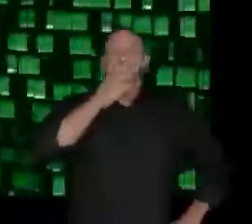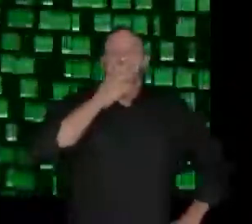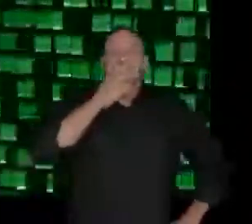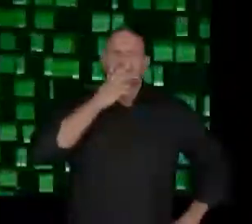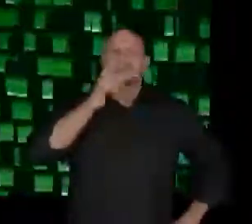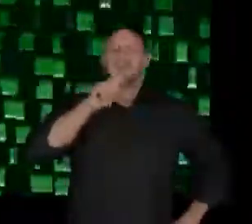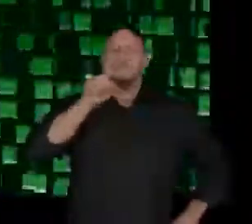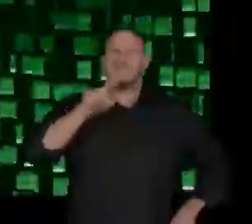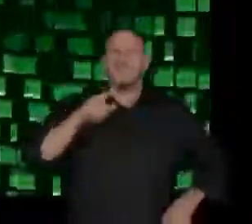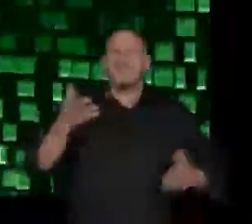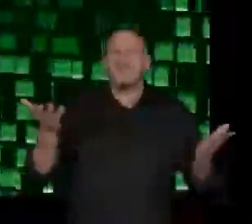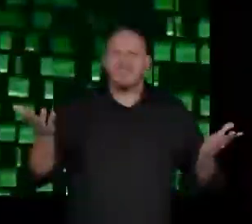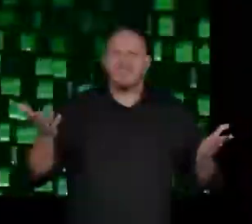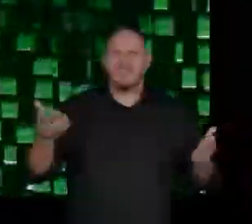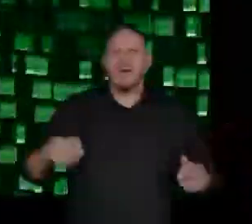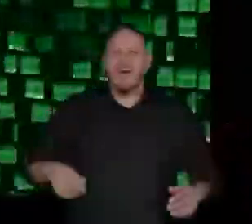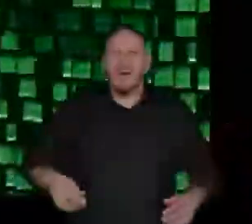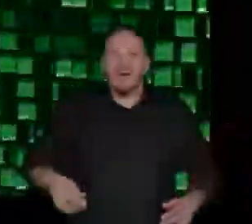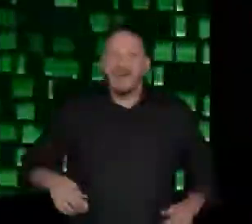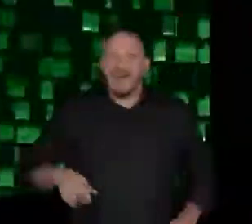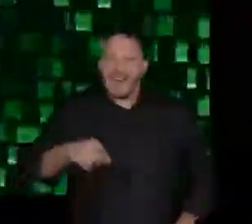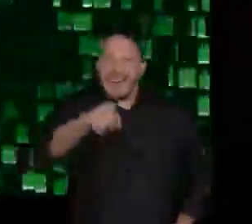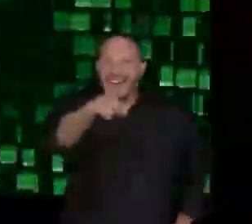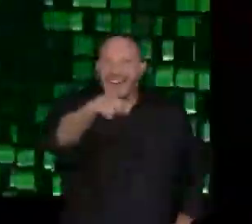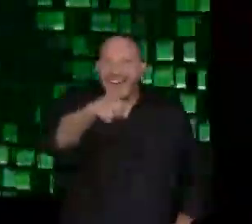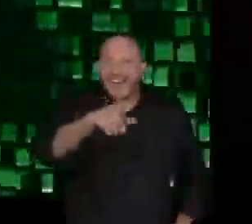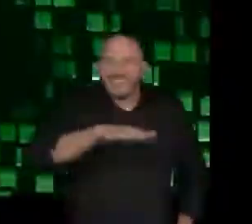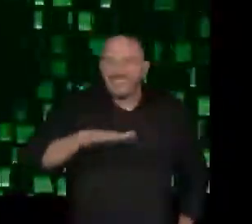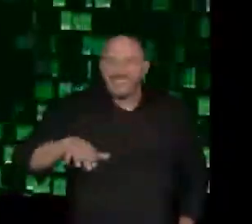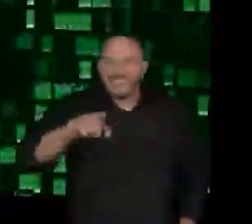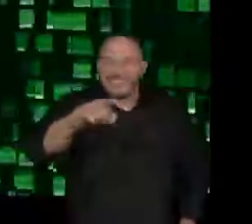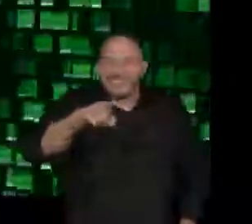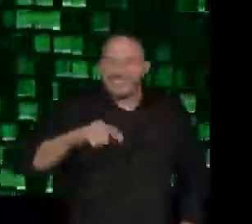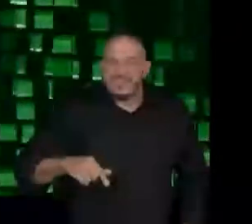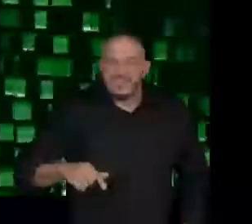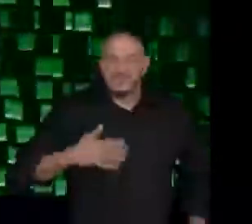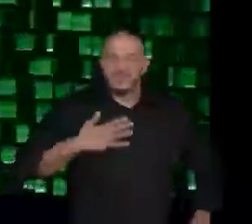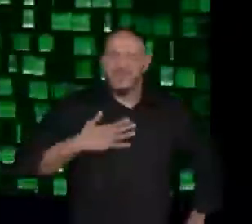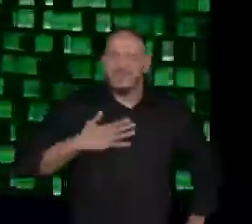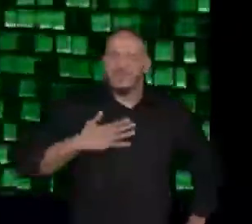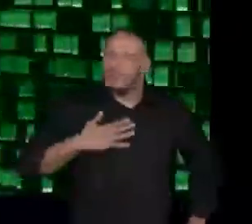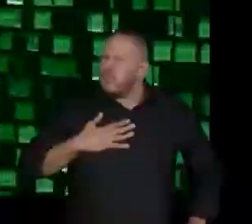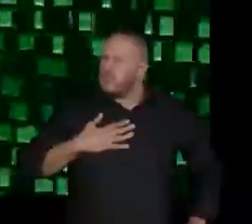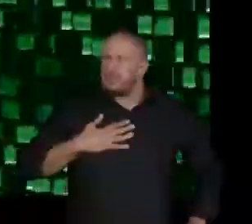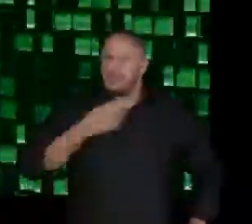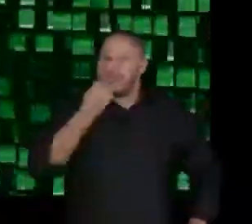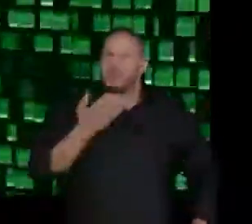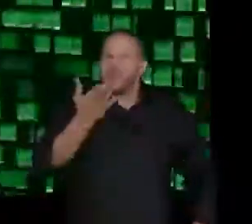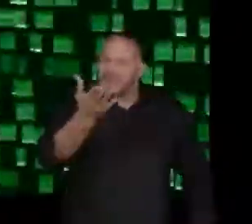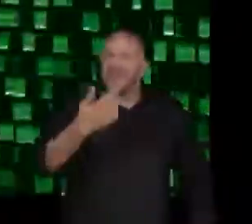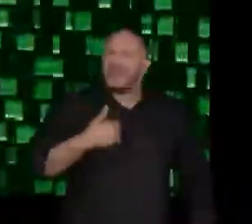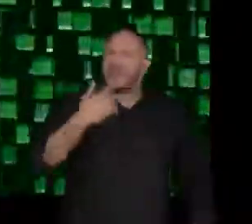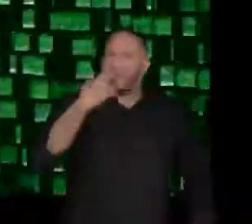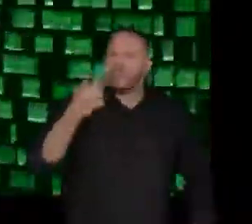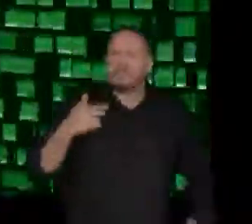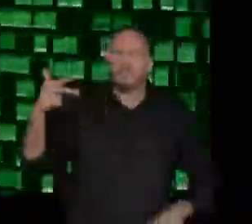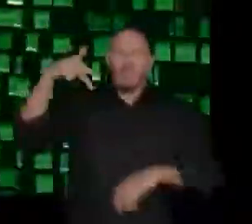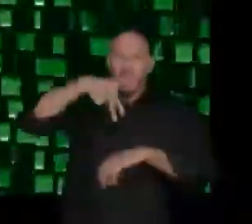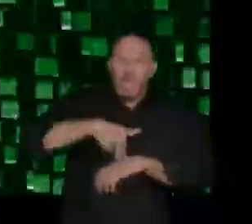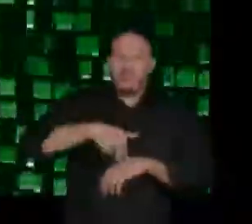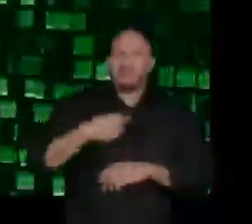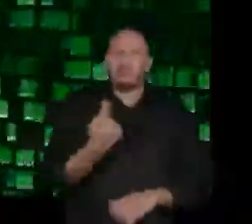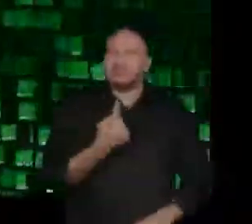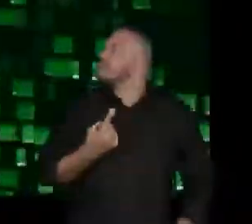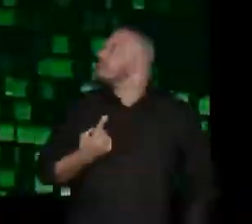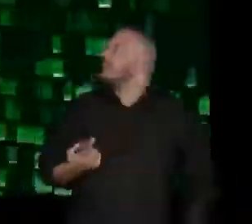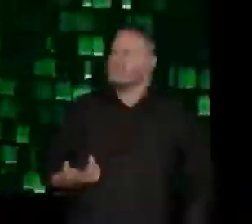agora? Ah, vocês estão aí! Ufa, que bom! Eu achei que eu tinha vindo para cá